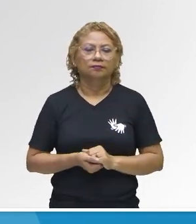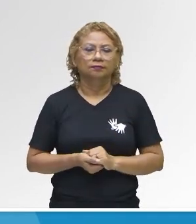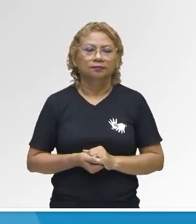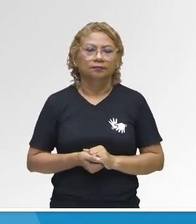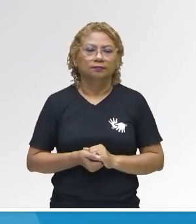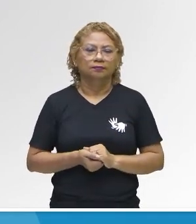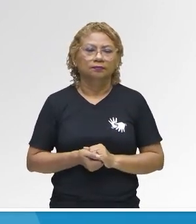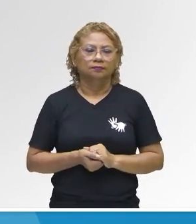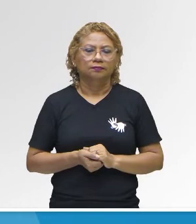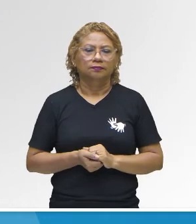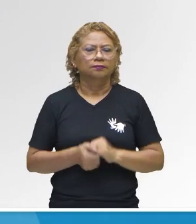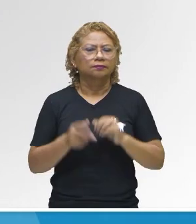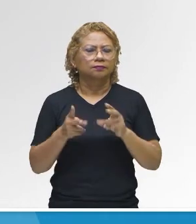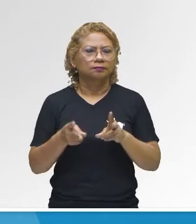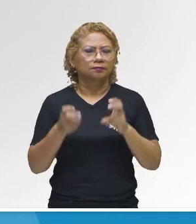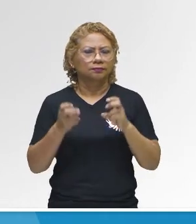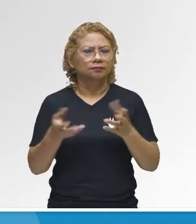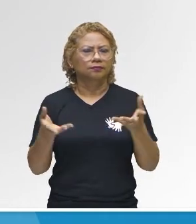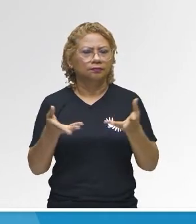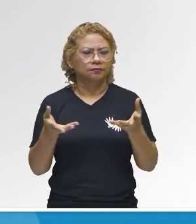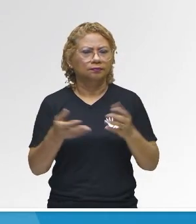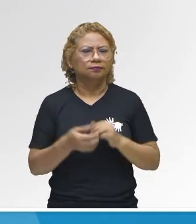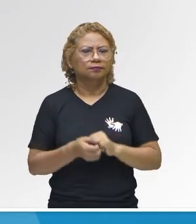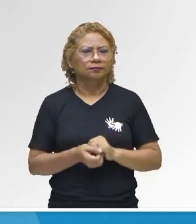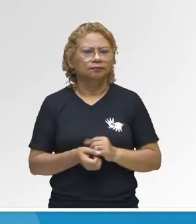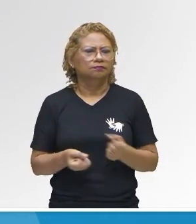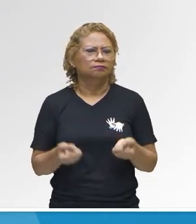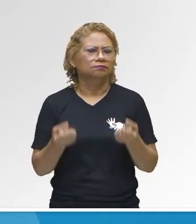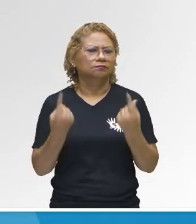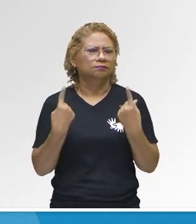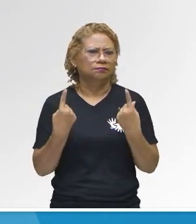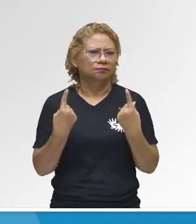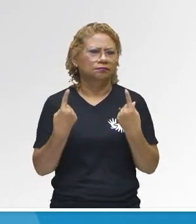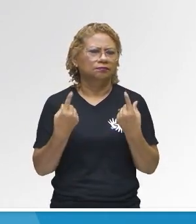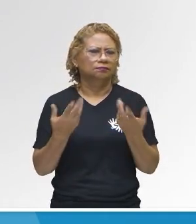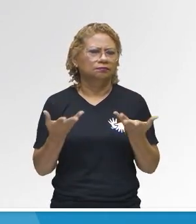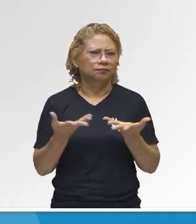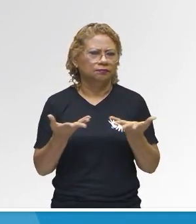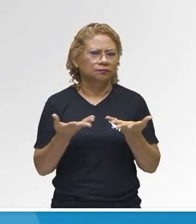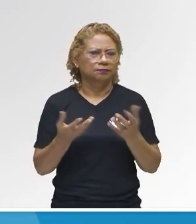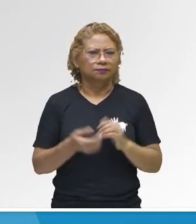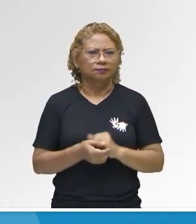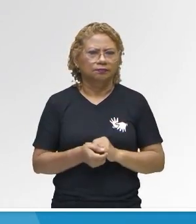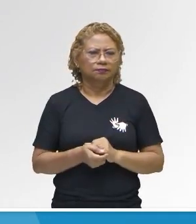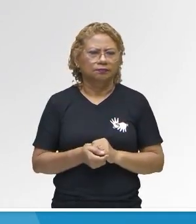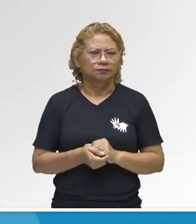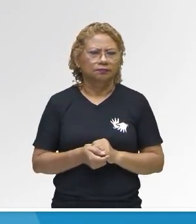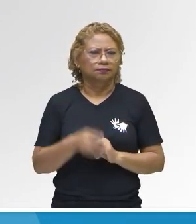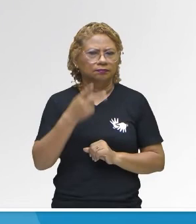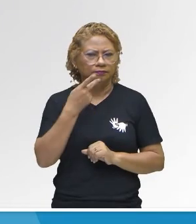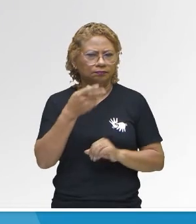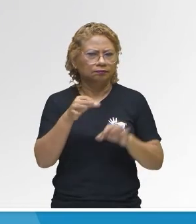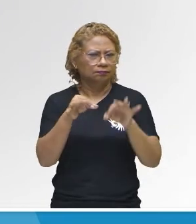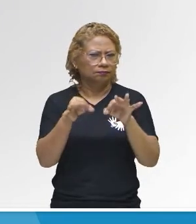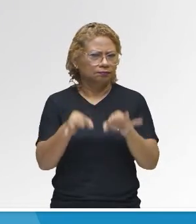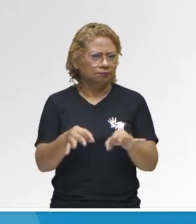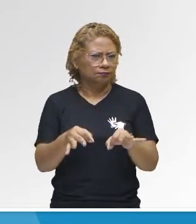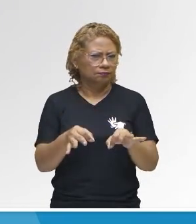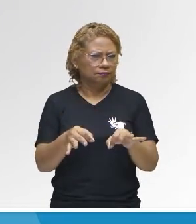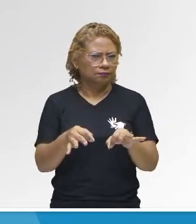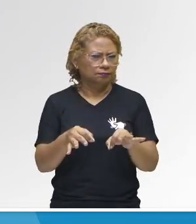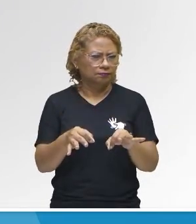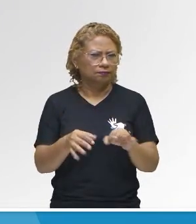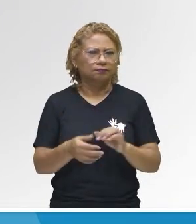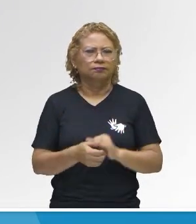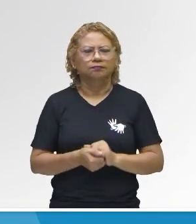Ok? Então olha só, olha que pergunta interessante. Pergunta não, que afirmação interessante ele está fazendo. A projeção